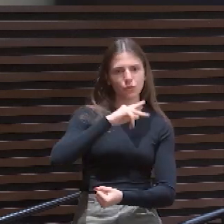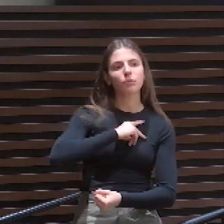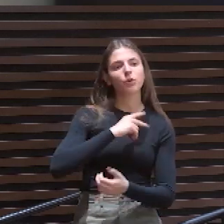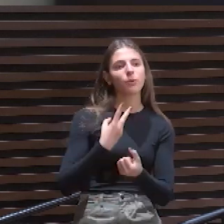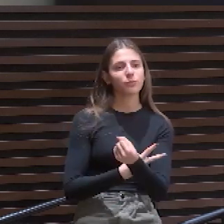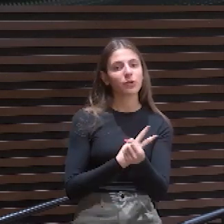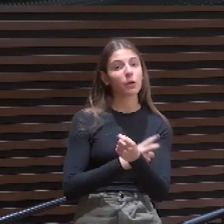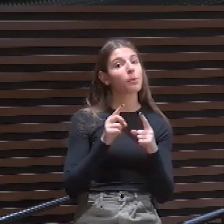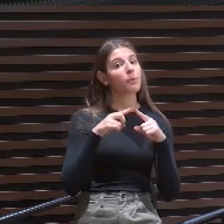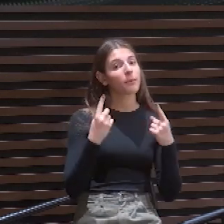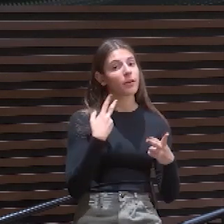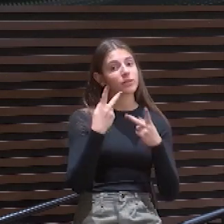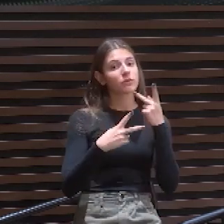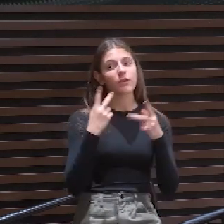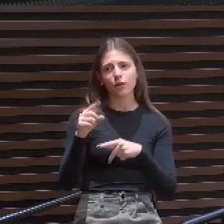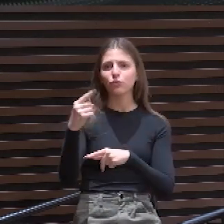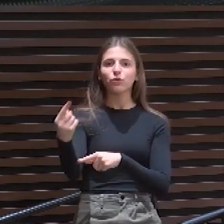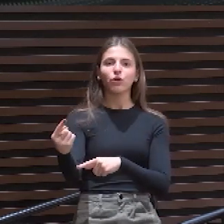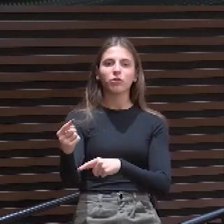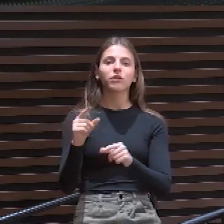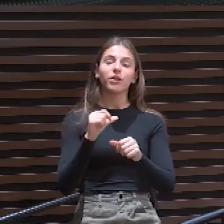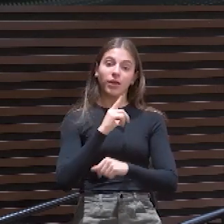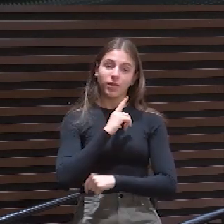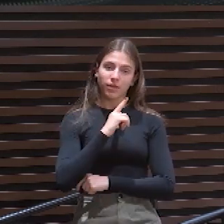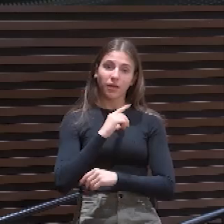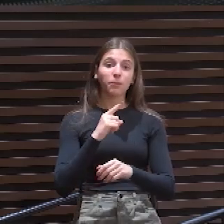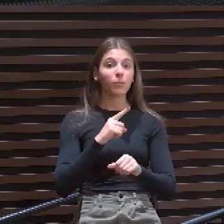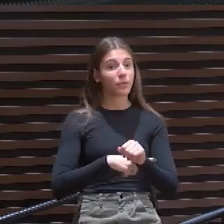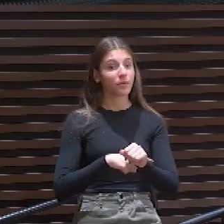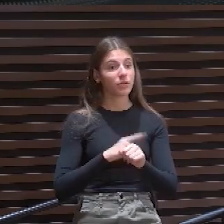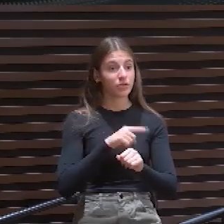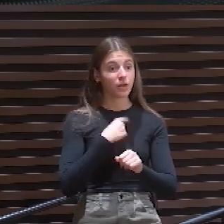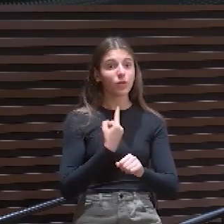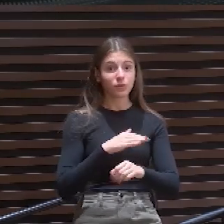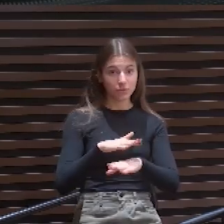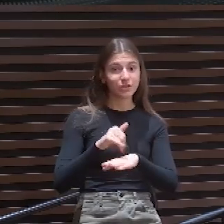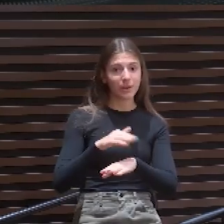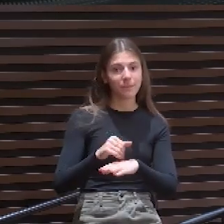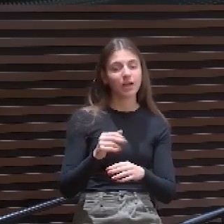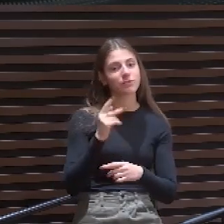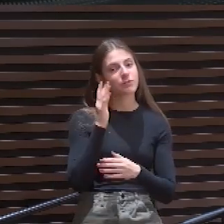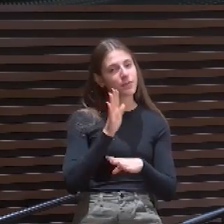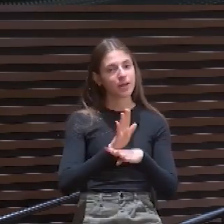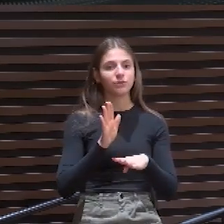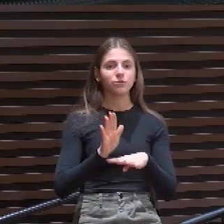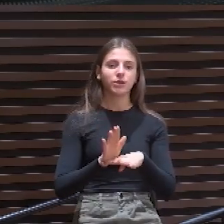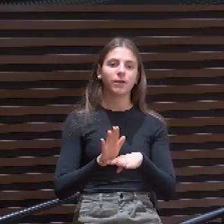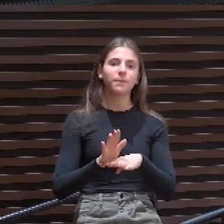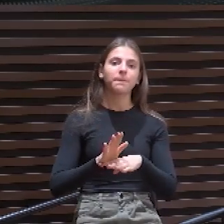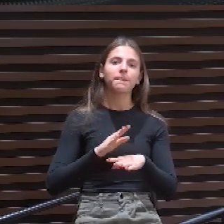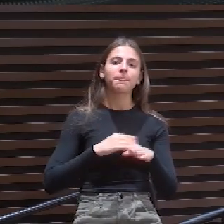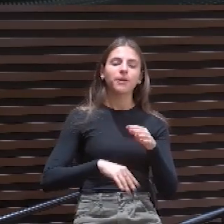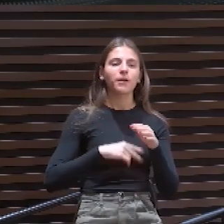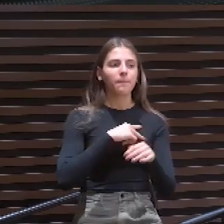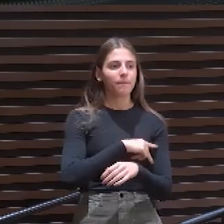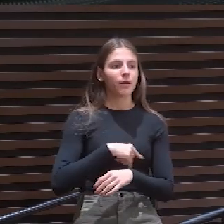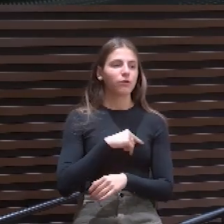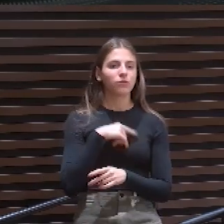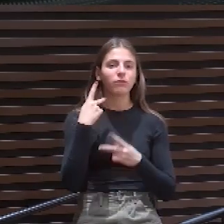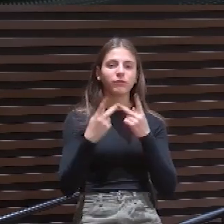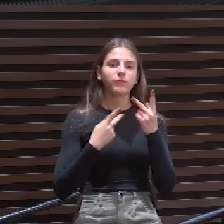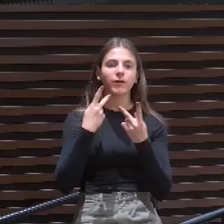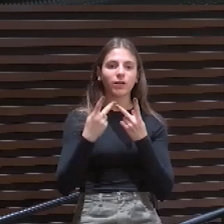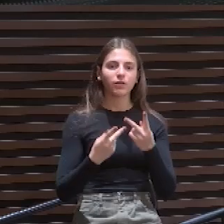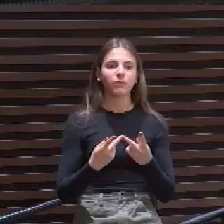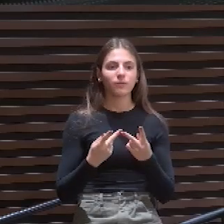para o outro. Tem situações em que nós somos chamados a julgar. Paulo falou agora, o